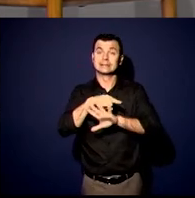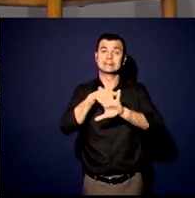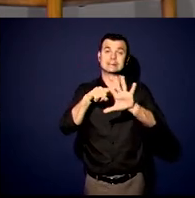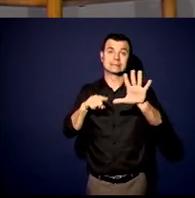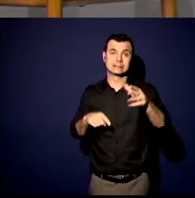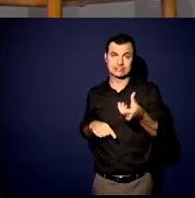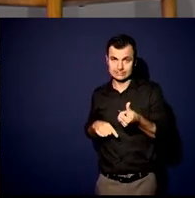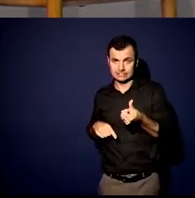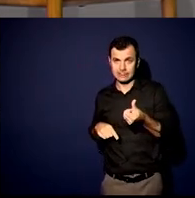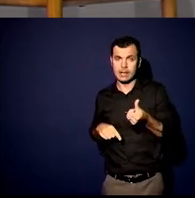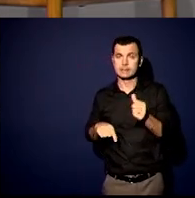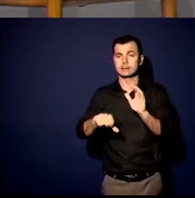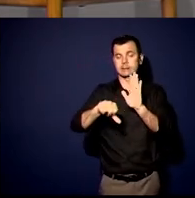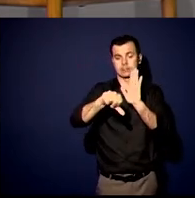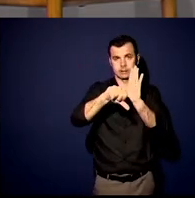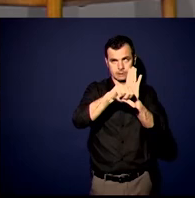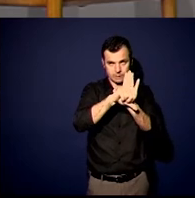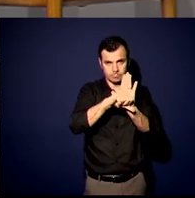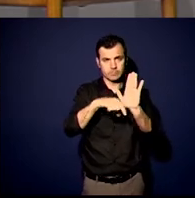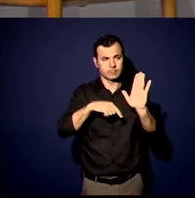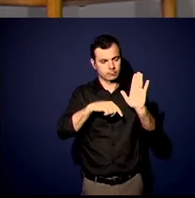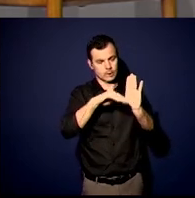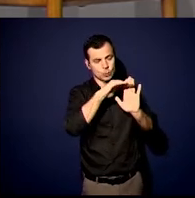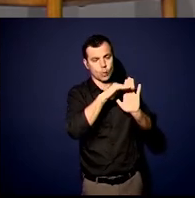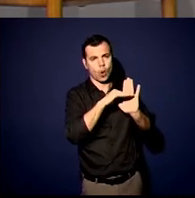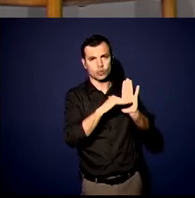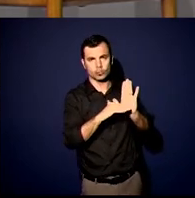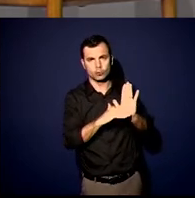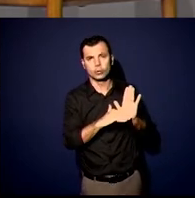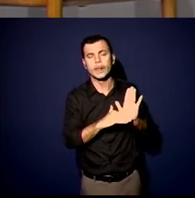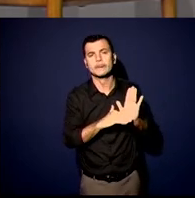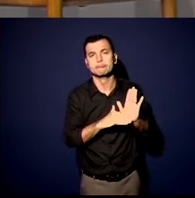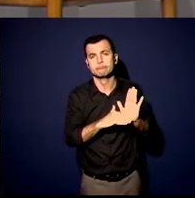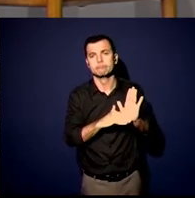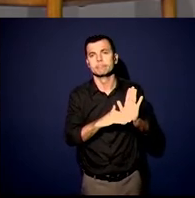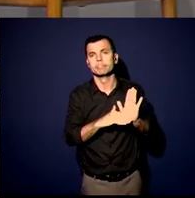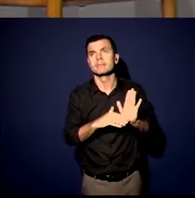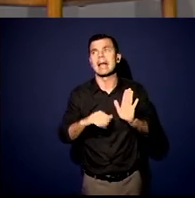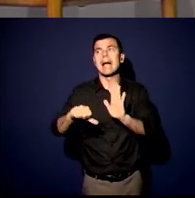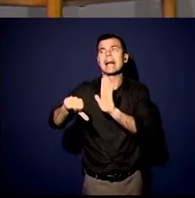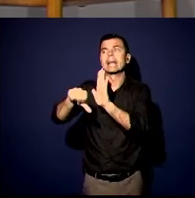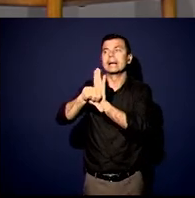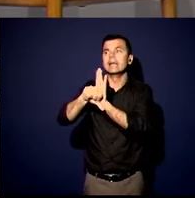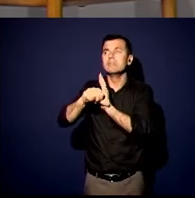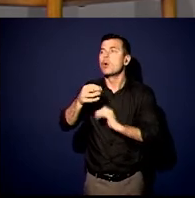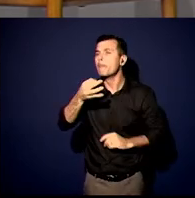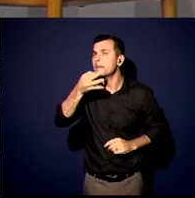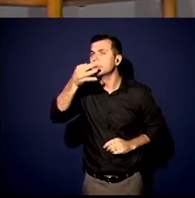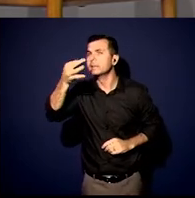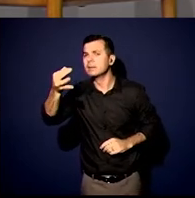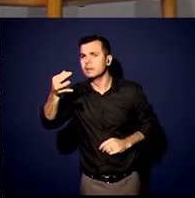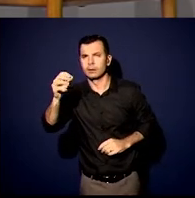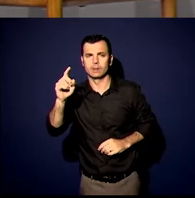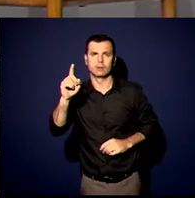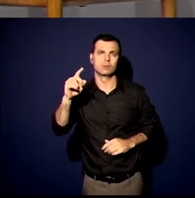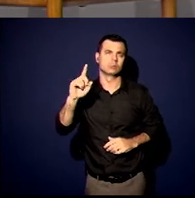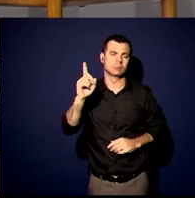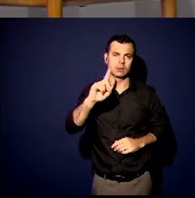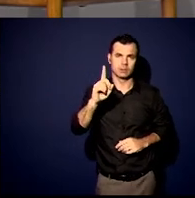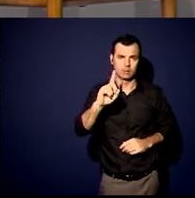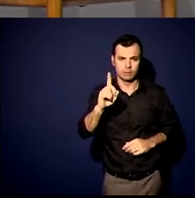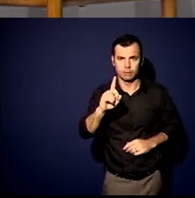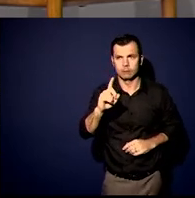que estão tipificados do Código Penal nenhum por exemplo é crime de opinião nós estamos tratando calúnia injúria de Formação